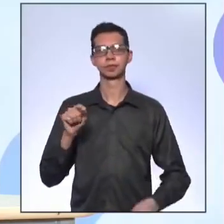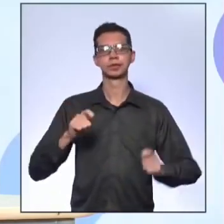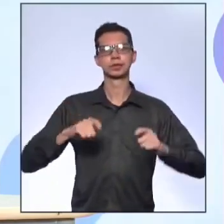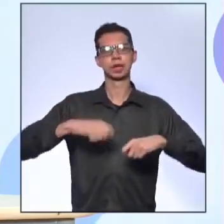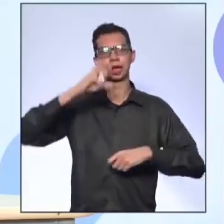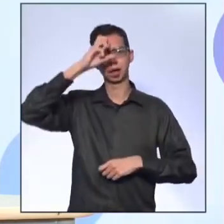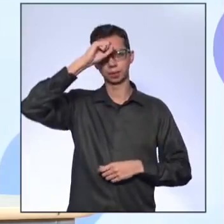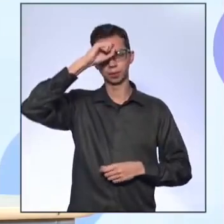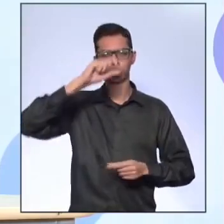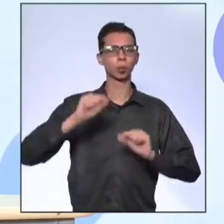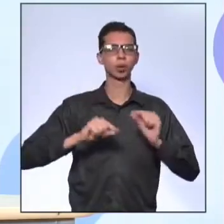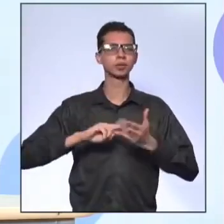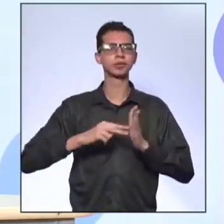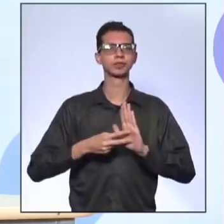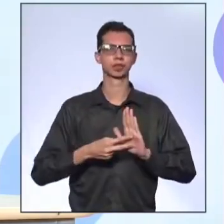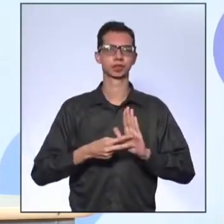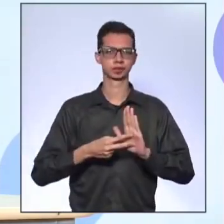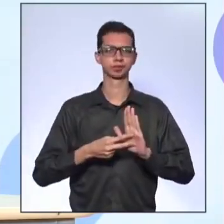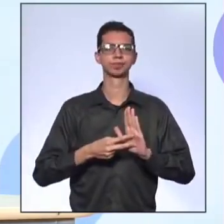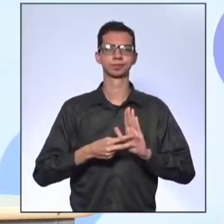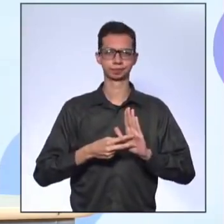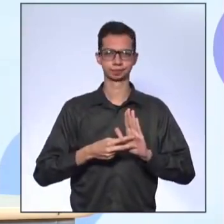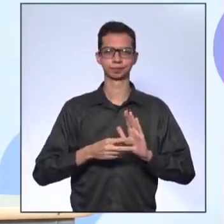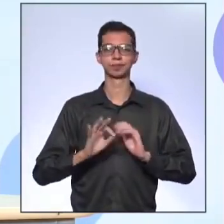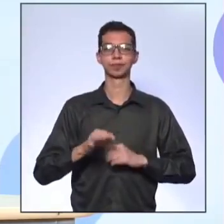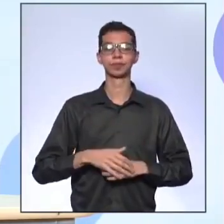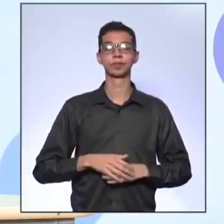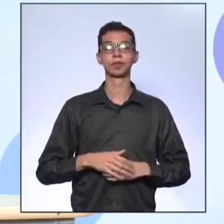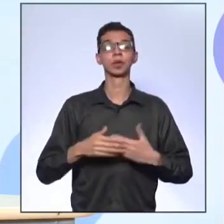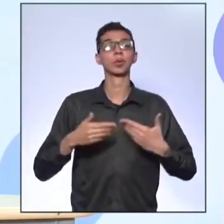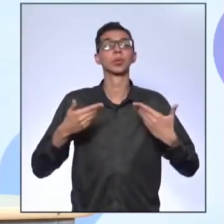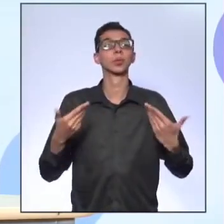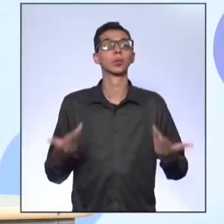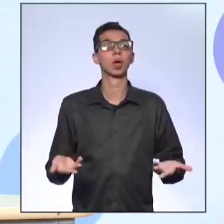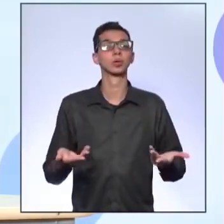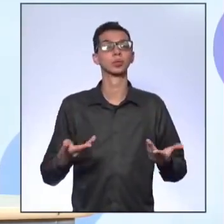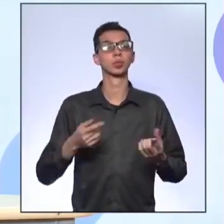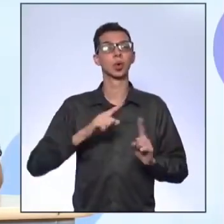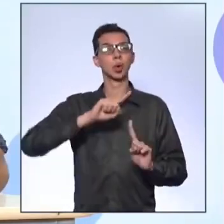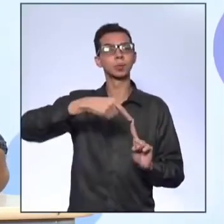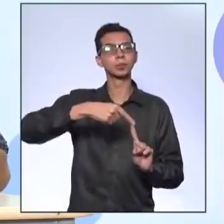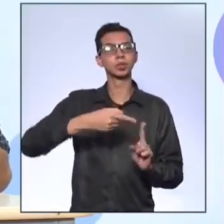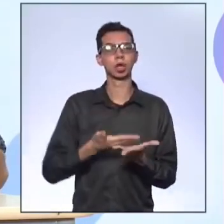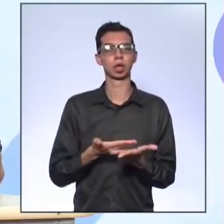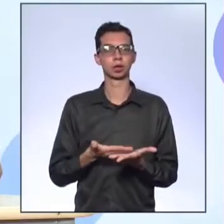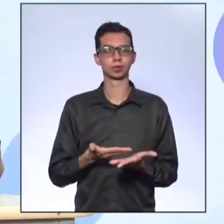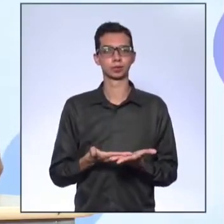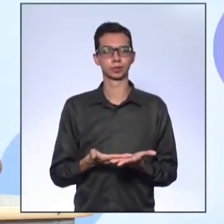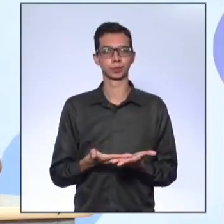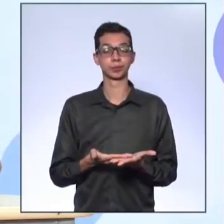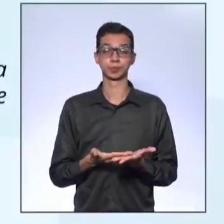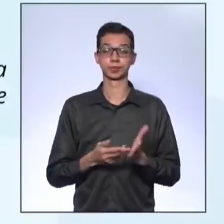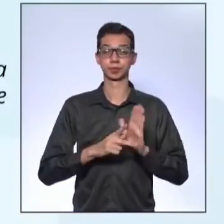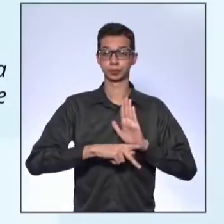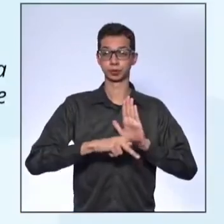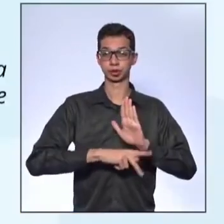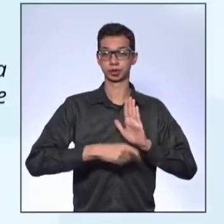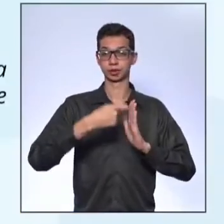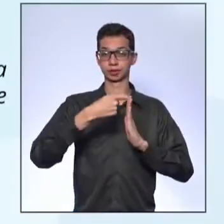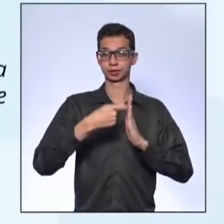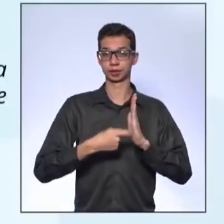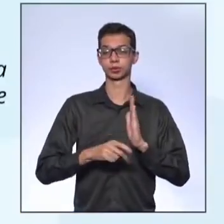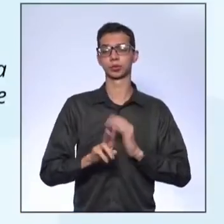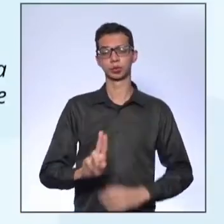que é o artigo de opinião, né? Exato. Então, e quais serão os objetivos da aula? Utilizar o projeto de texto